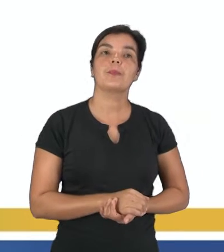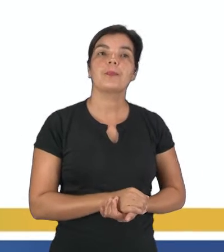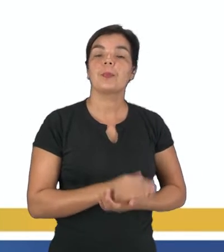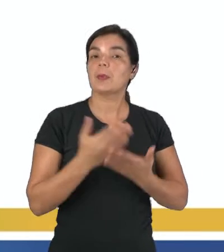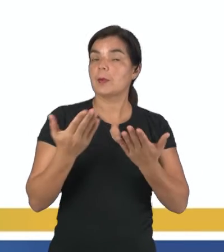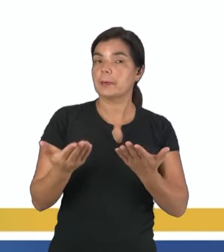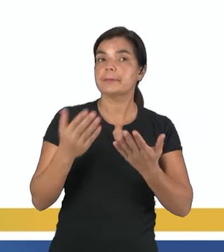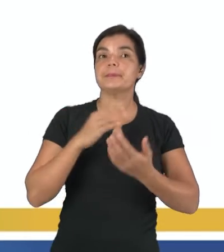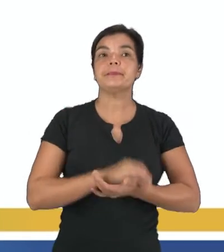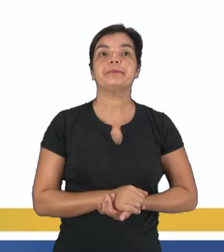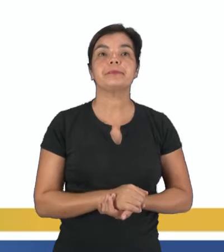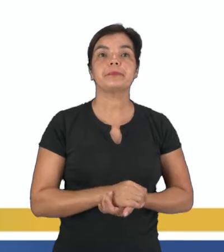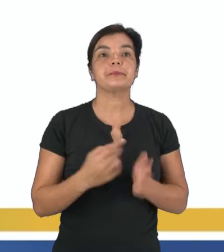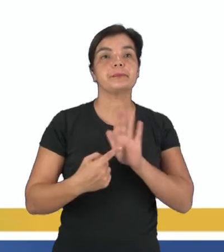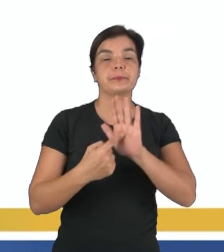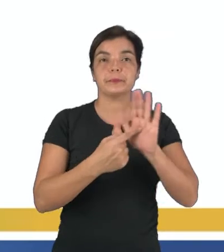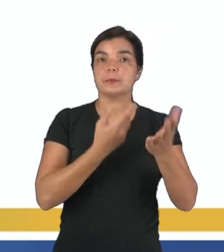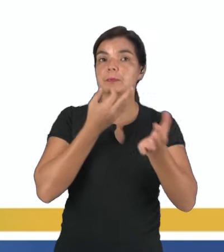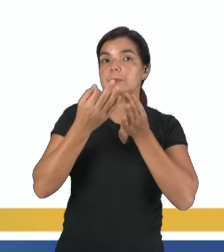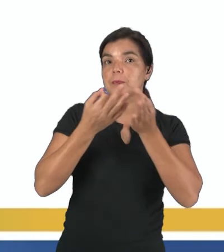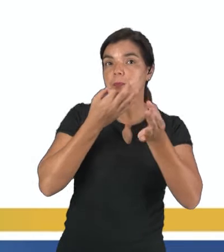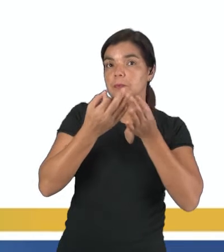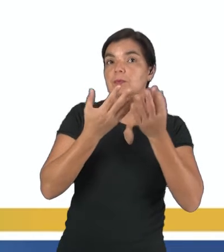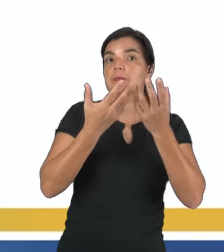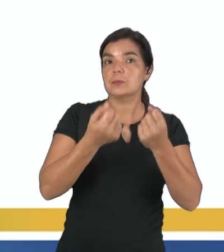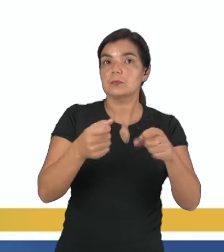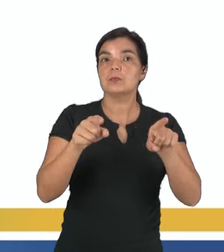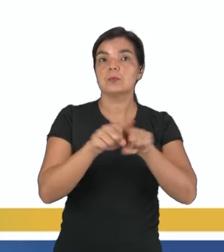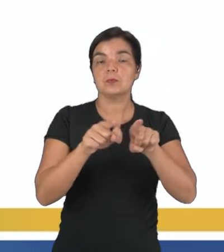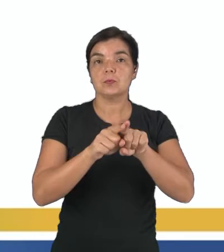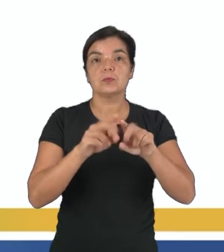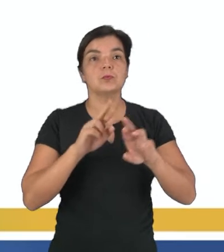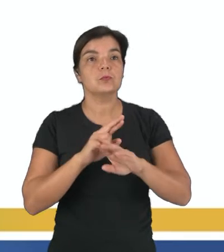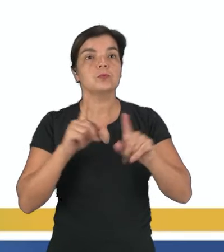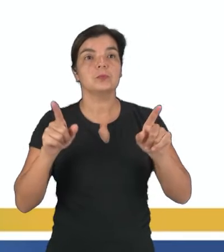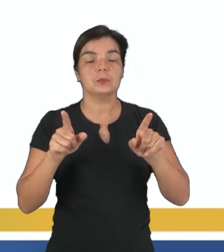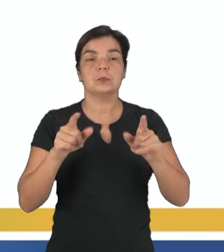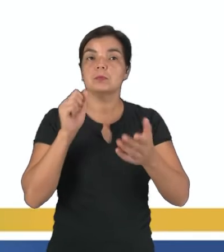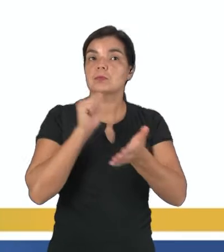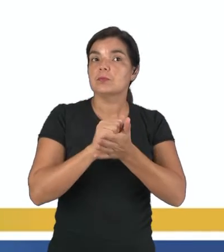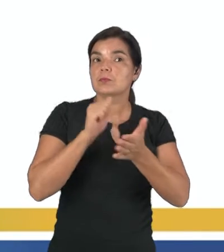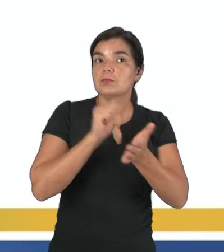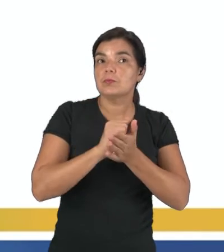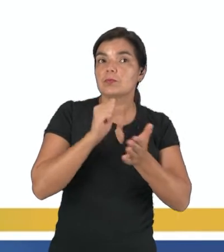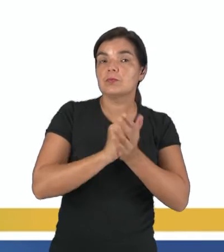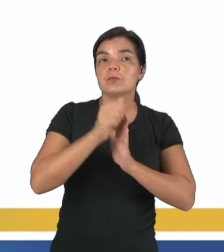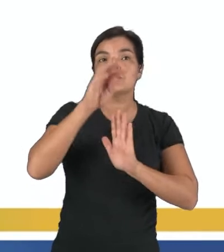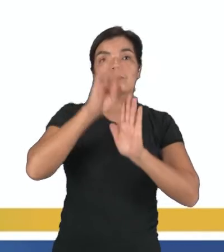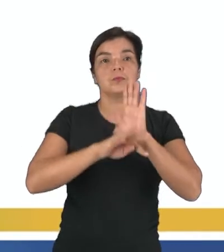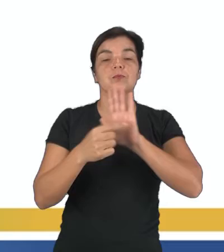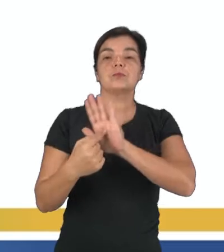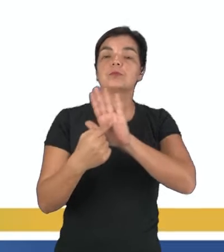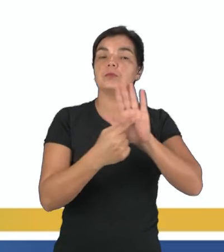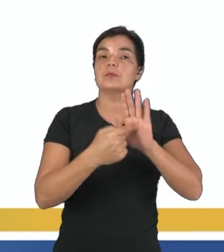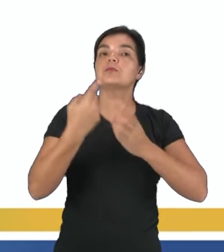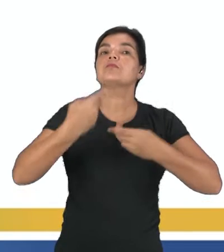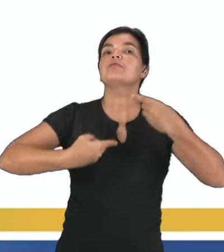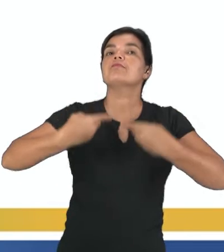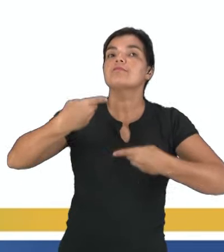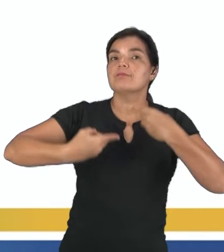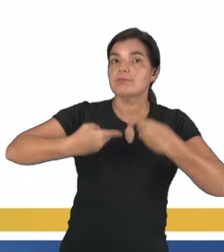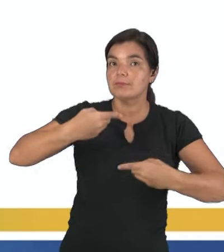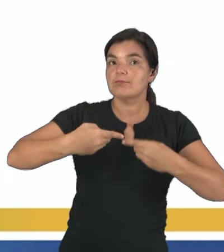Dessa forma, ao apresentar os argumentos a favor, bem como os contrários, o escritor do texto ele apresenta